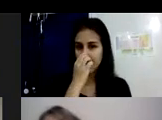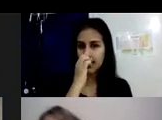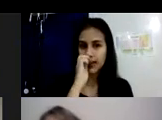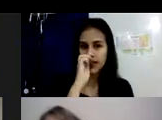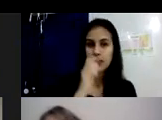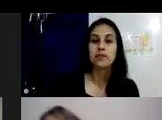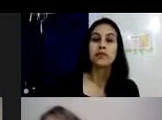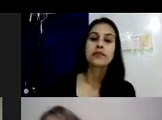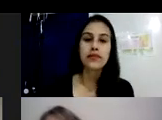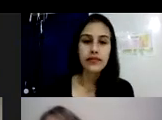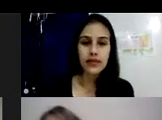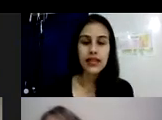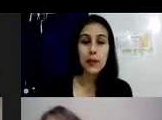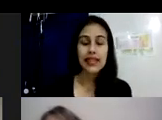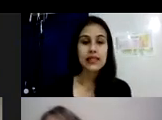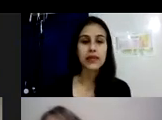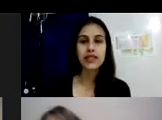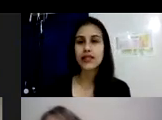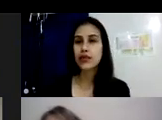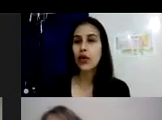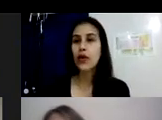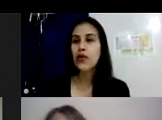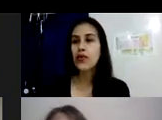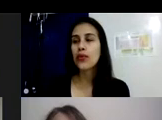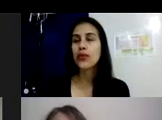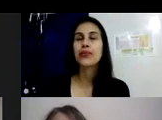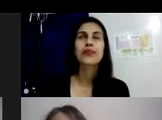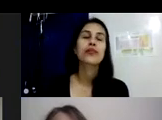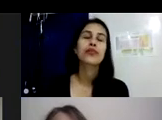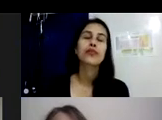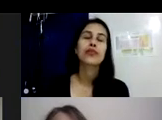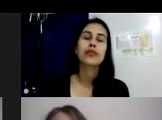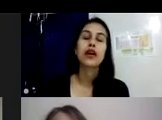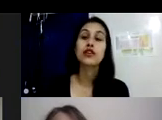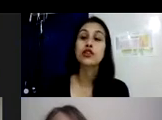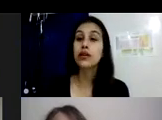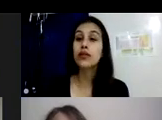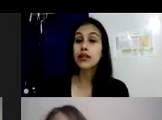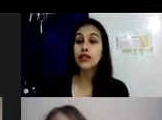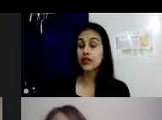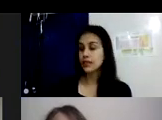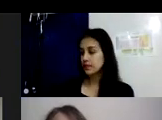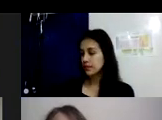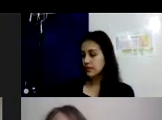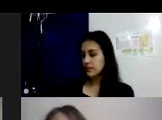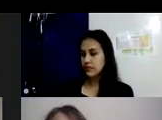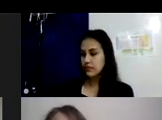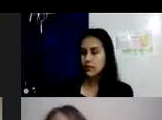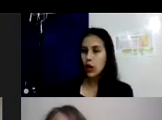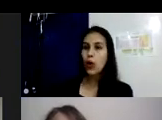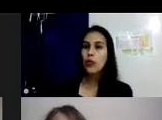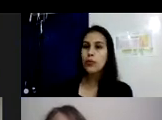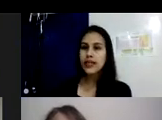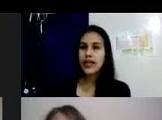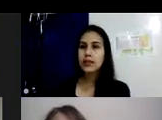tá? O que mais? Pacientes que tomam anticoagulantes,